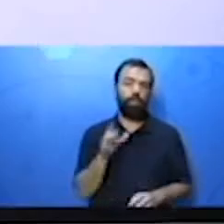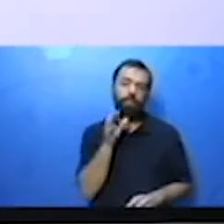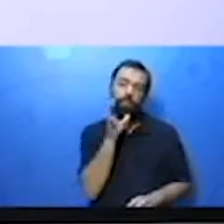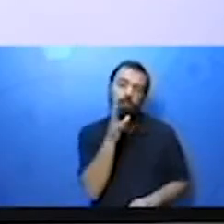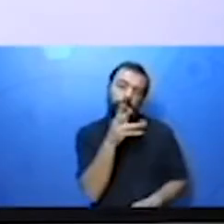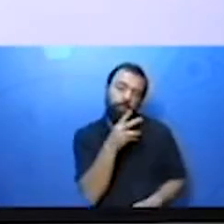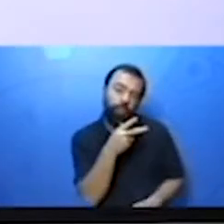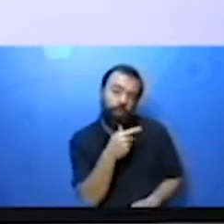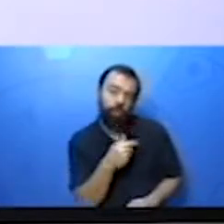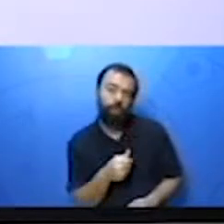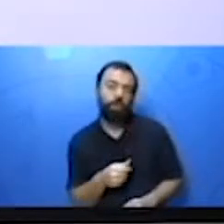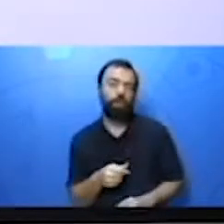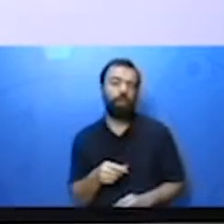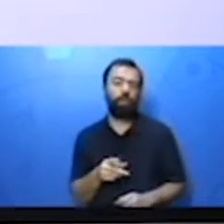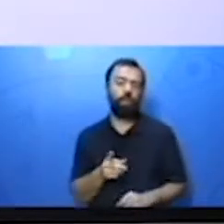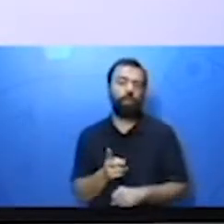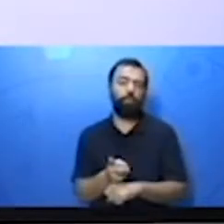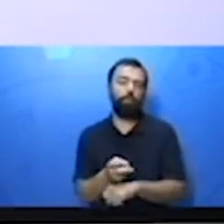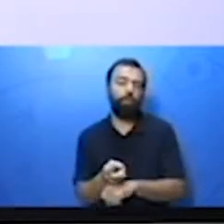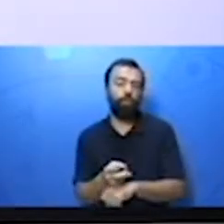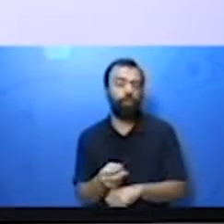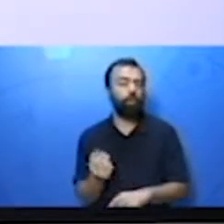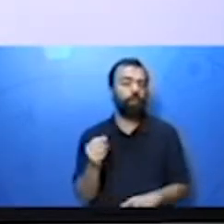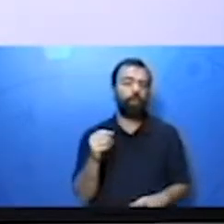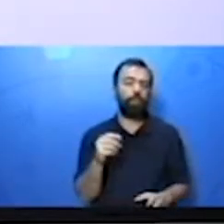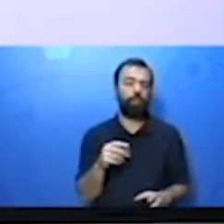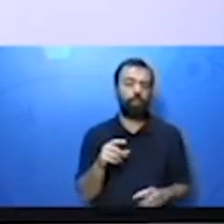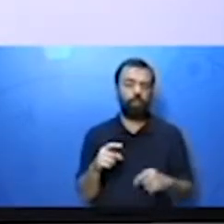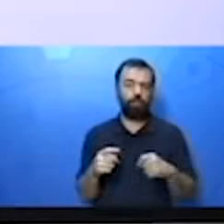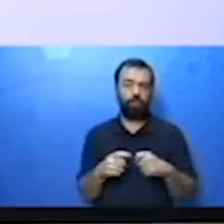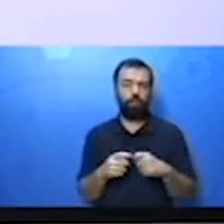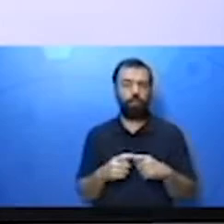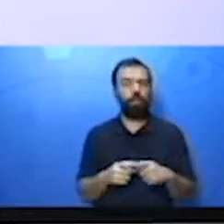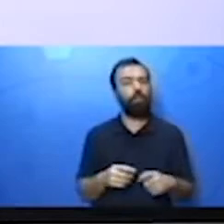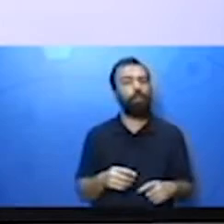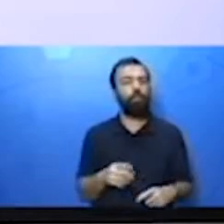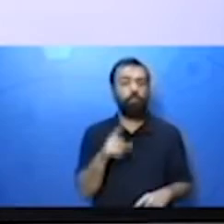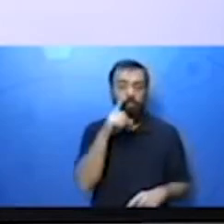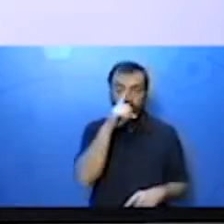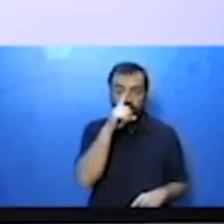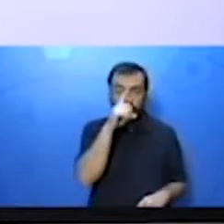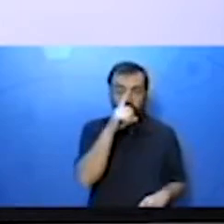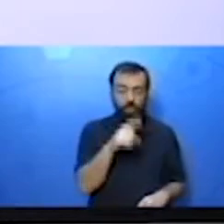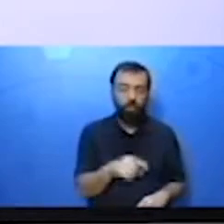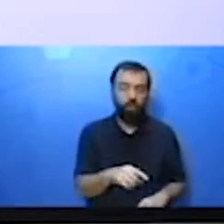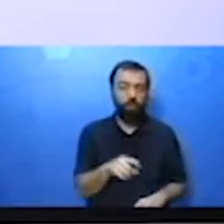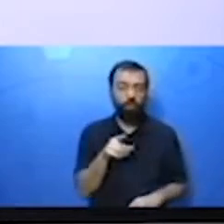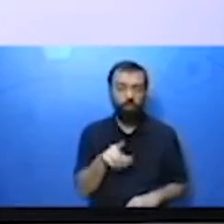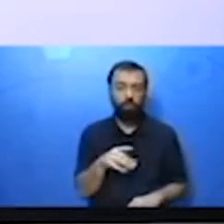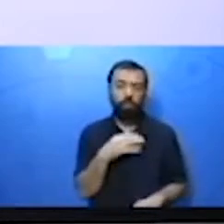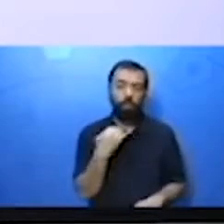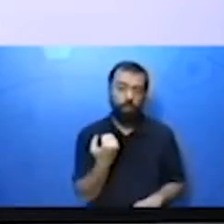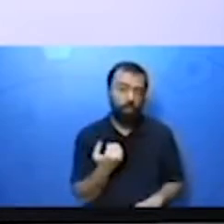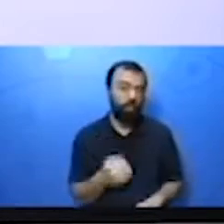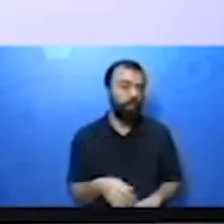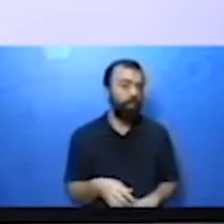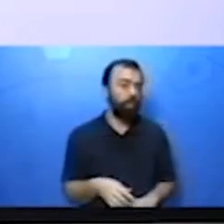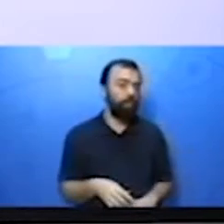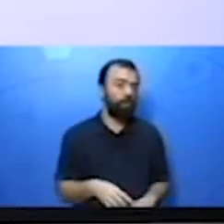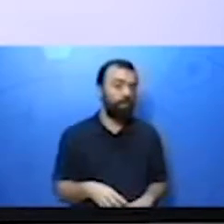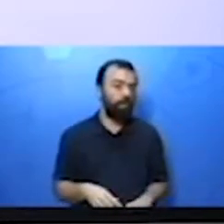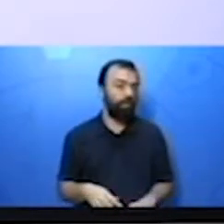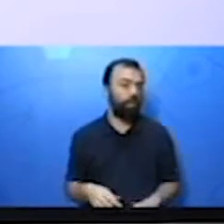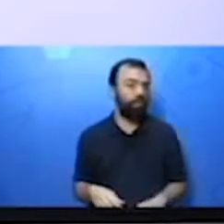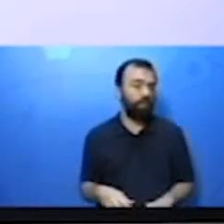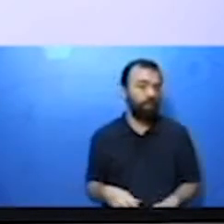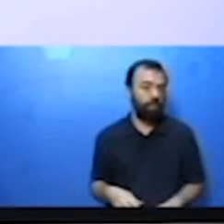Em tempos de enfrentamento à pandemia de coronavírus, é recomendada à população que não